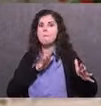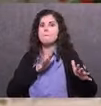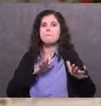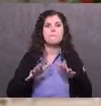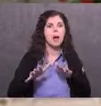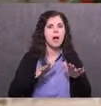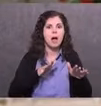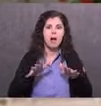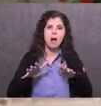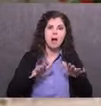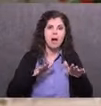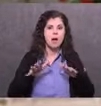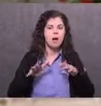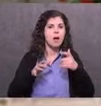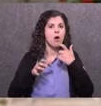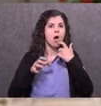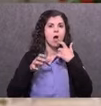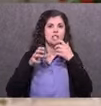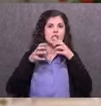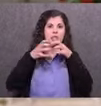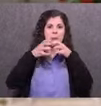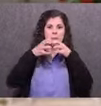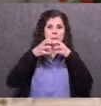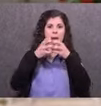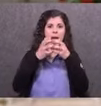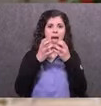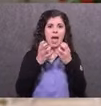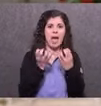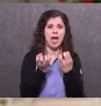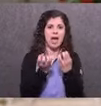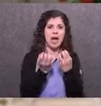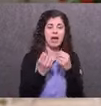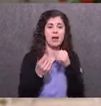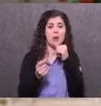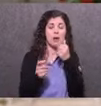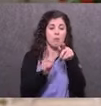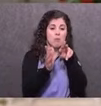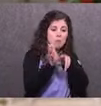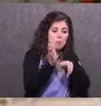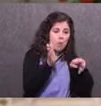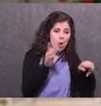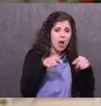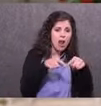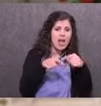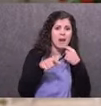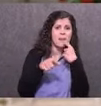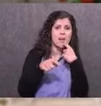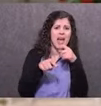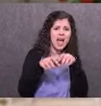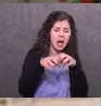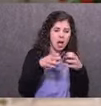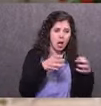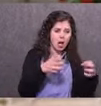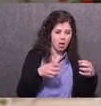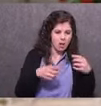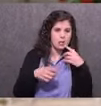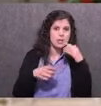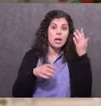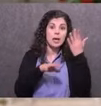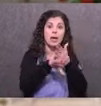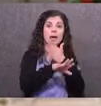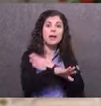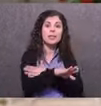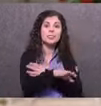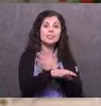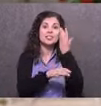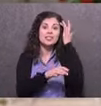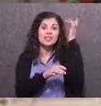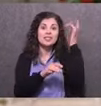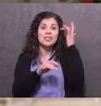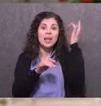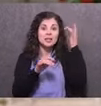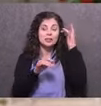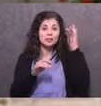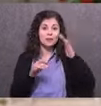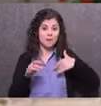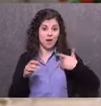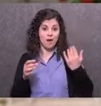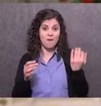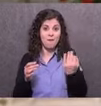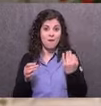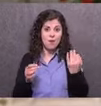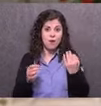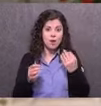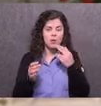fenderam-se. Abriram-se os túmulos e muitos dos corpos de santos que tinham morrido ressuscitaram.